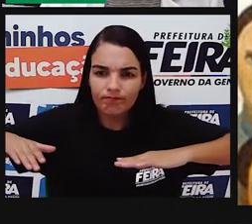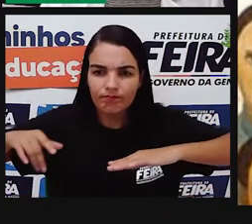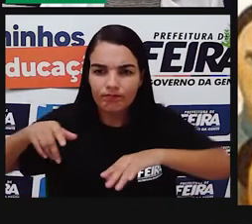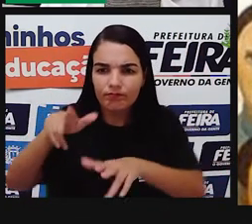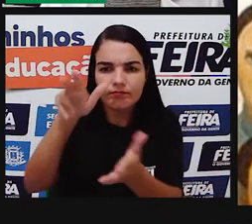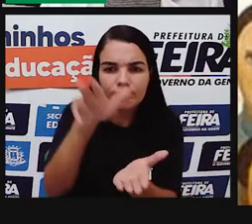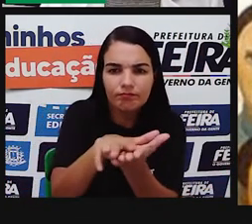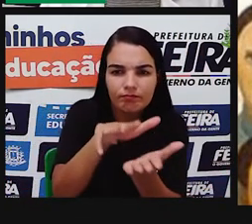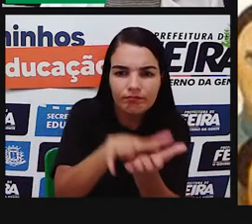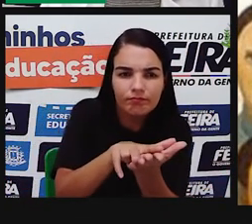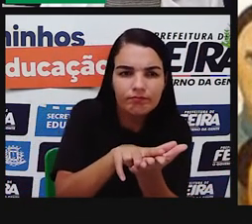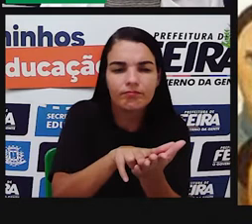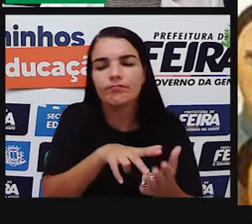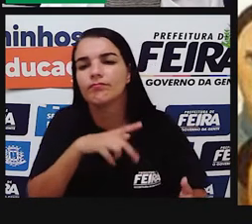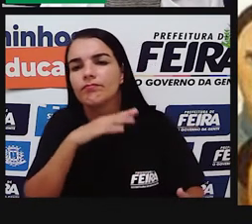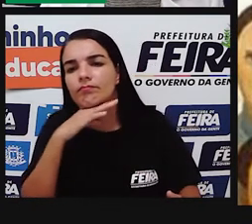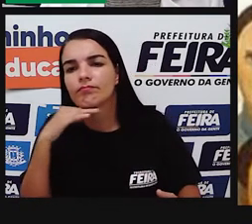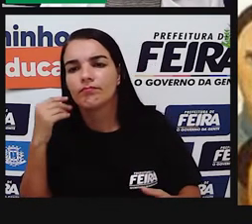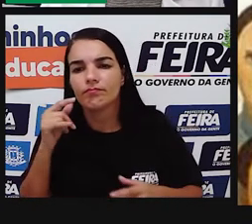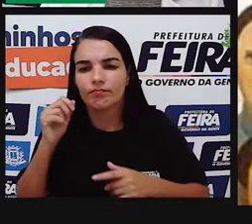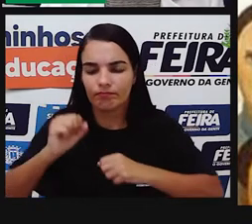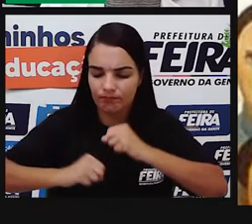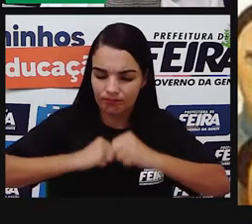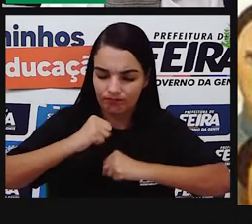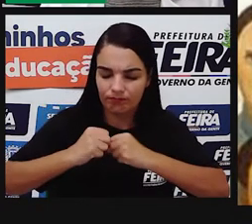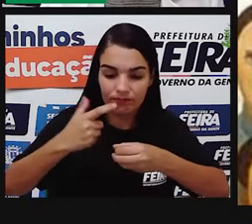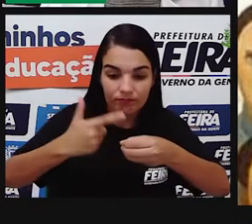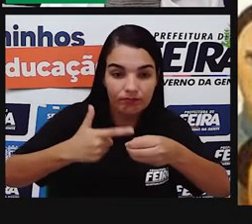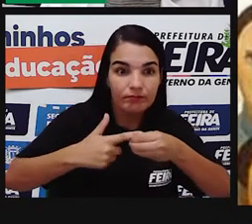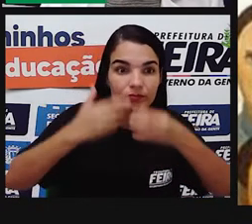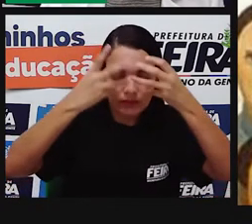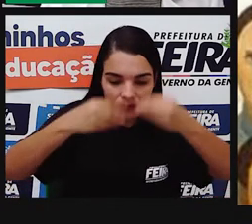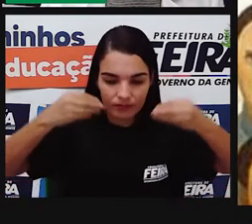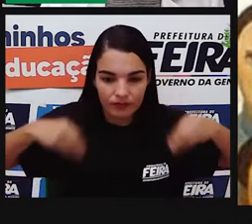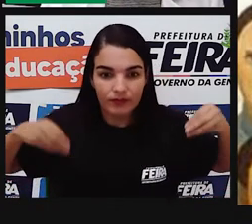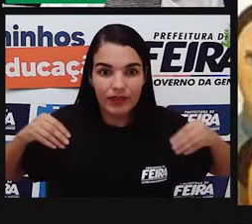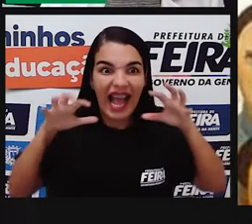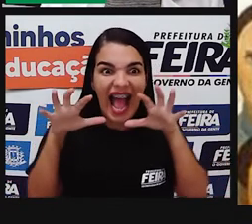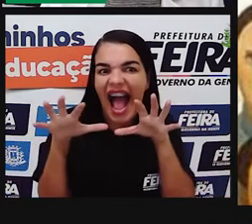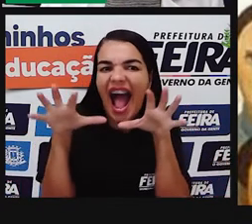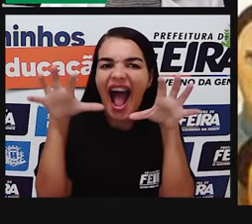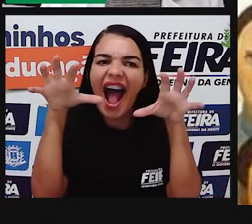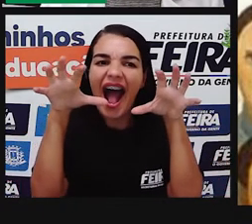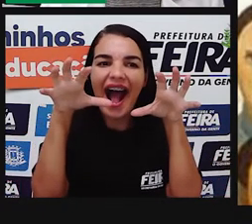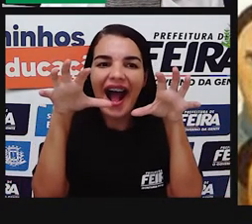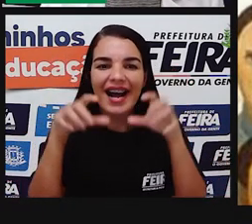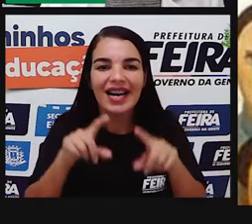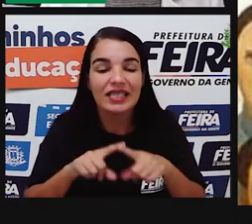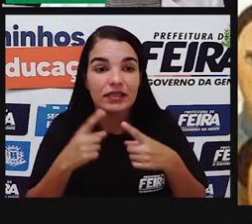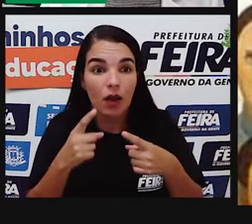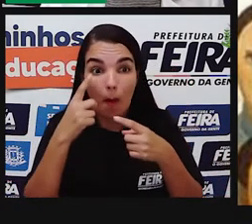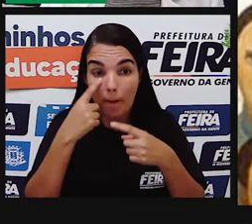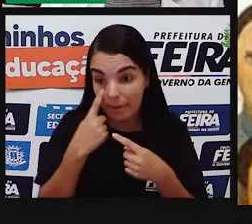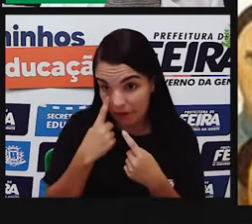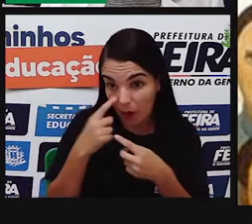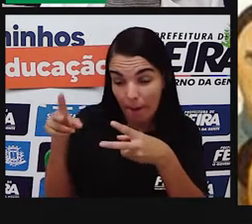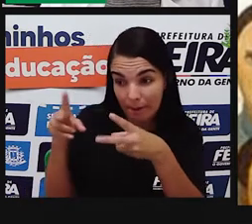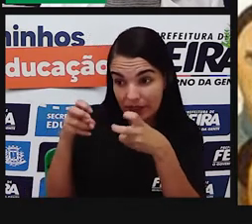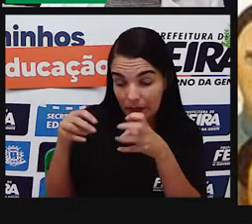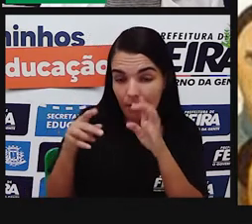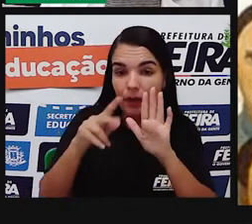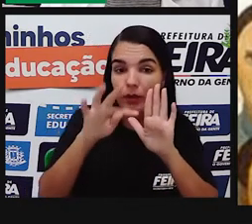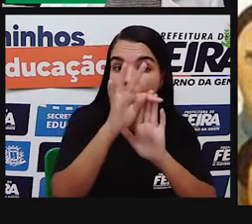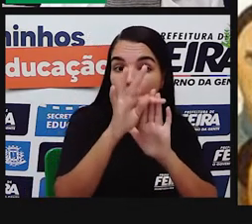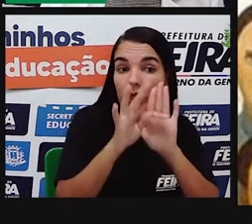agora pelo sertão, anda correndo visão, fazendo mal assombrado. Perceba que a estrutura do texto é